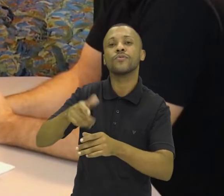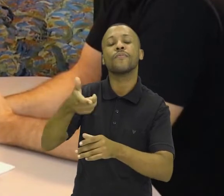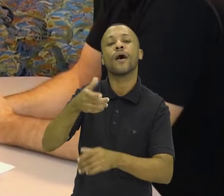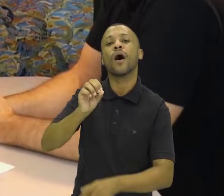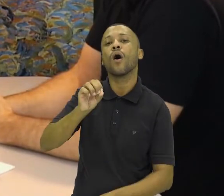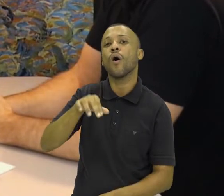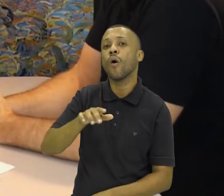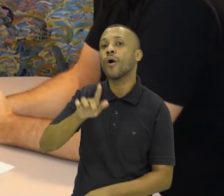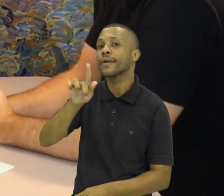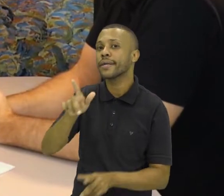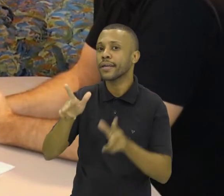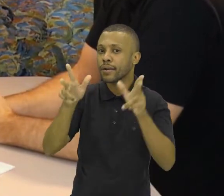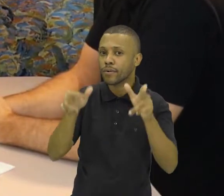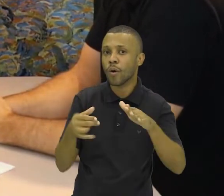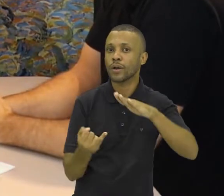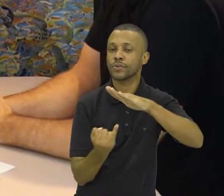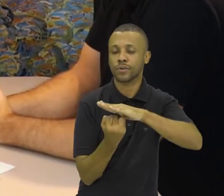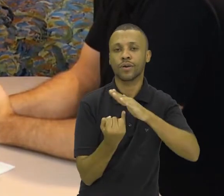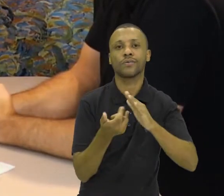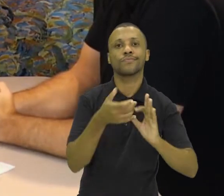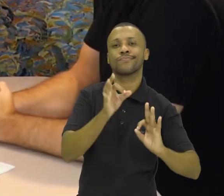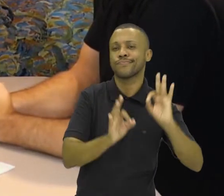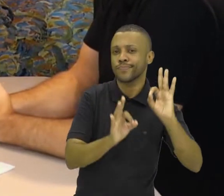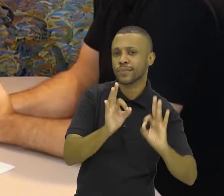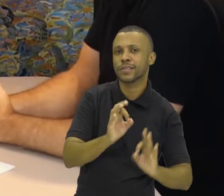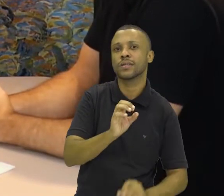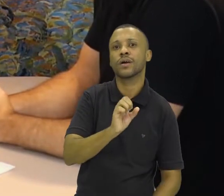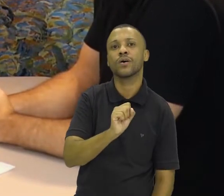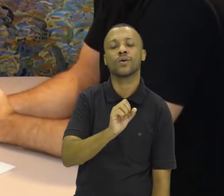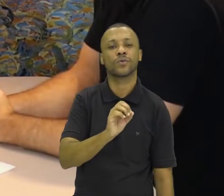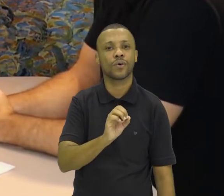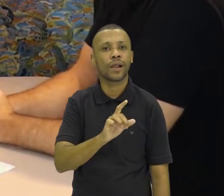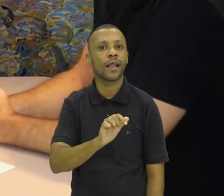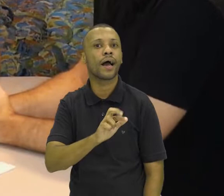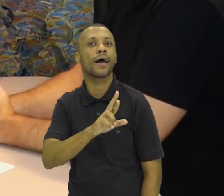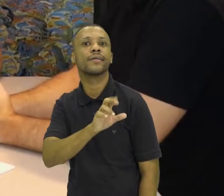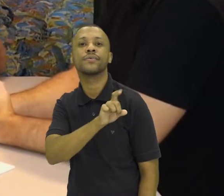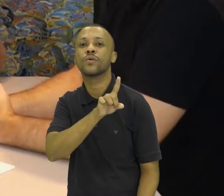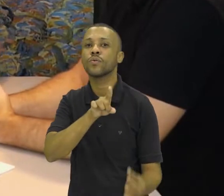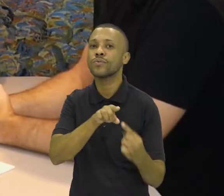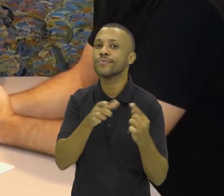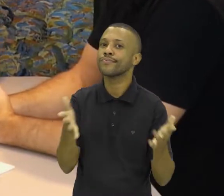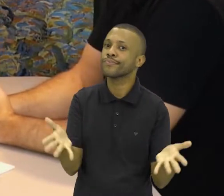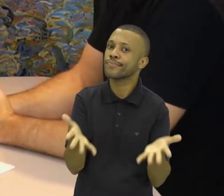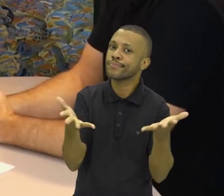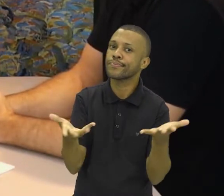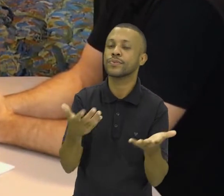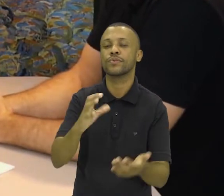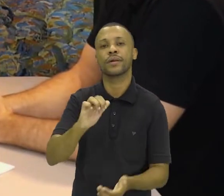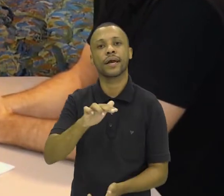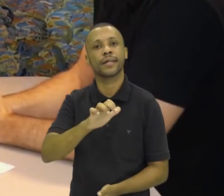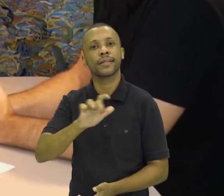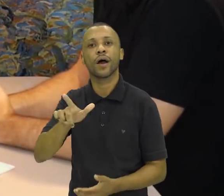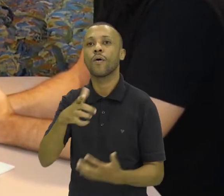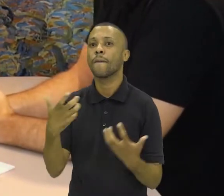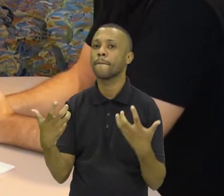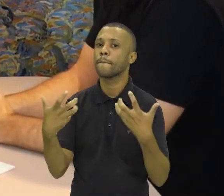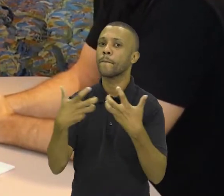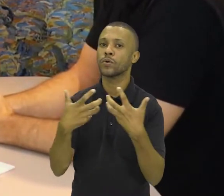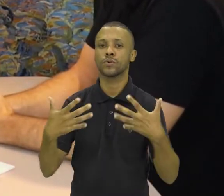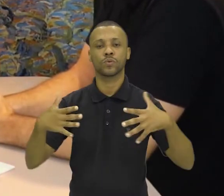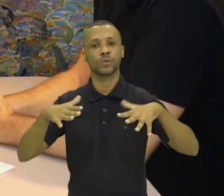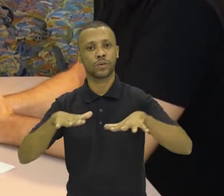organização social como a Solaris, que é uma organização social que é incentivadora aqui do multi-inclusão.